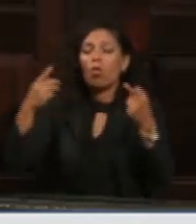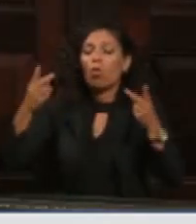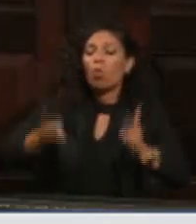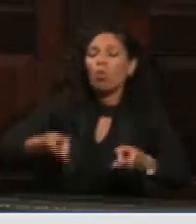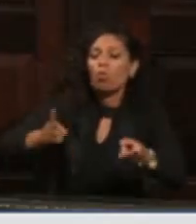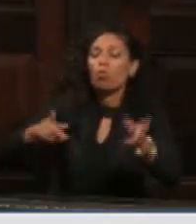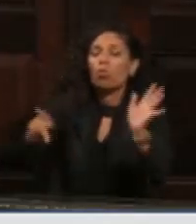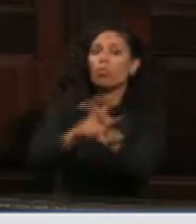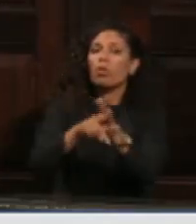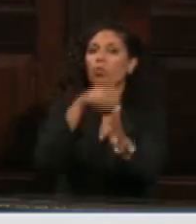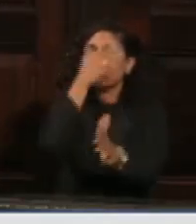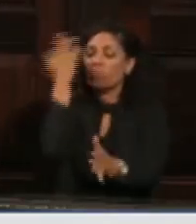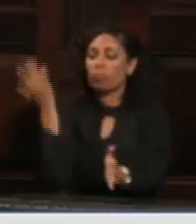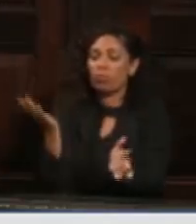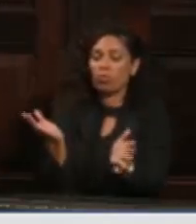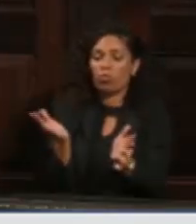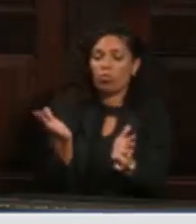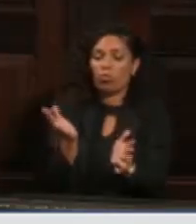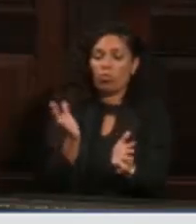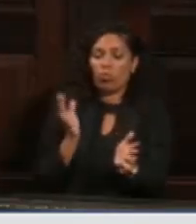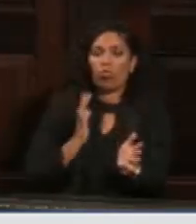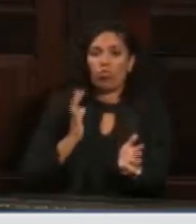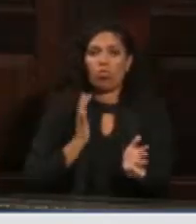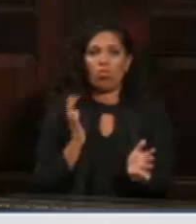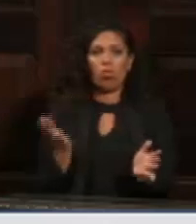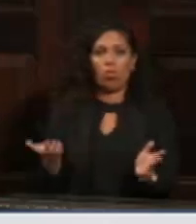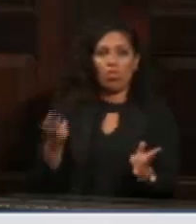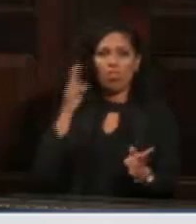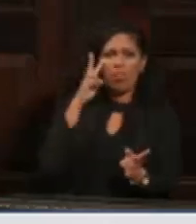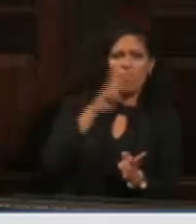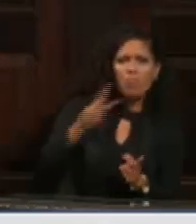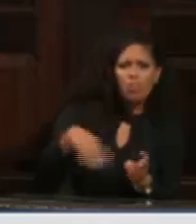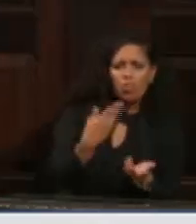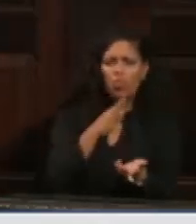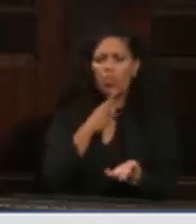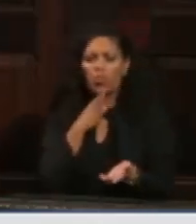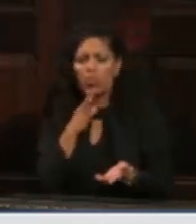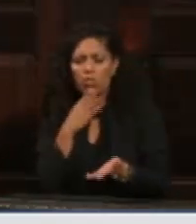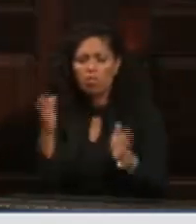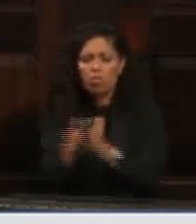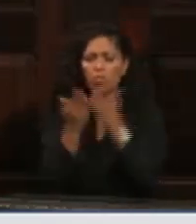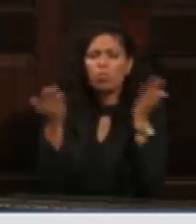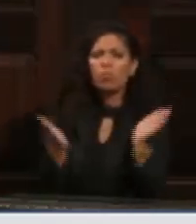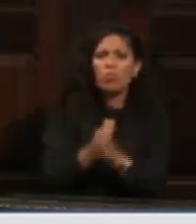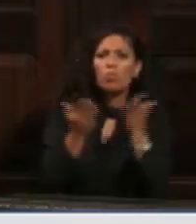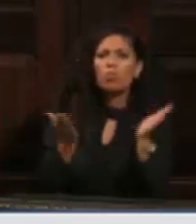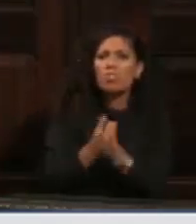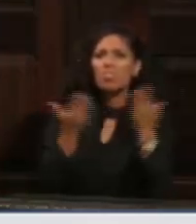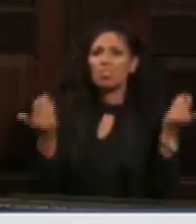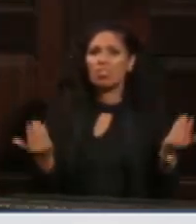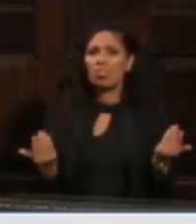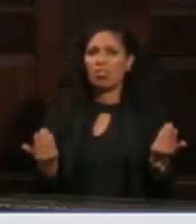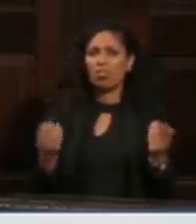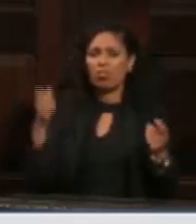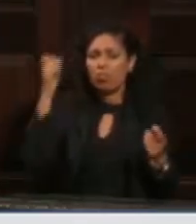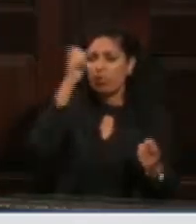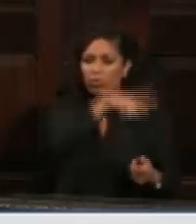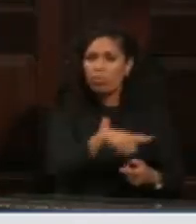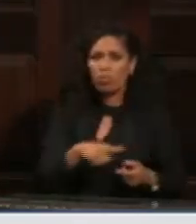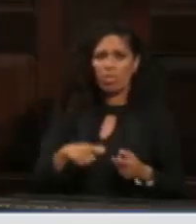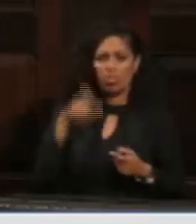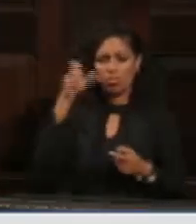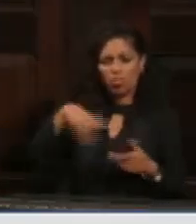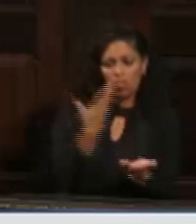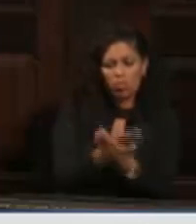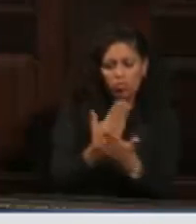que completam o ensino fundamental, dificuldades aberrantes de grande parte dos pobres municípios brasileiros para garantir a educação infantil,